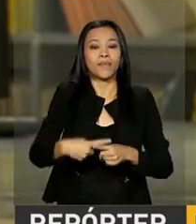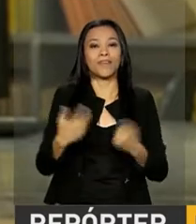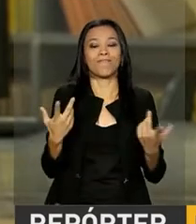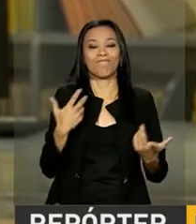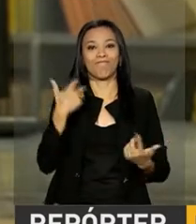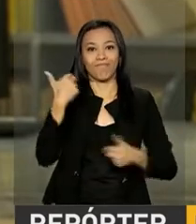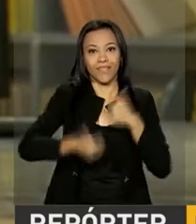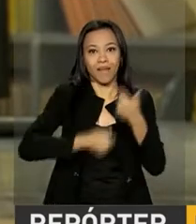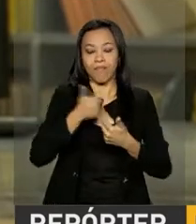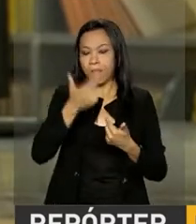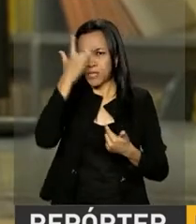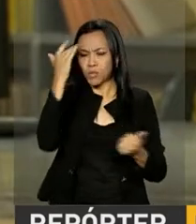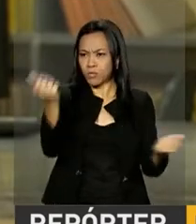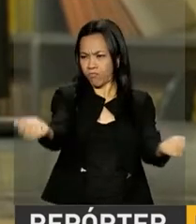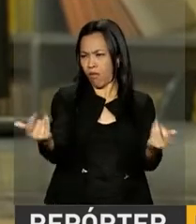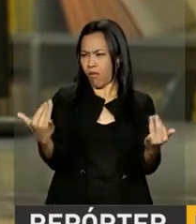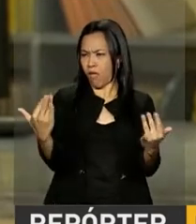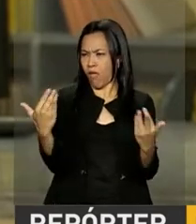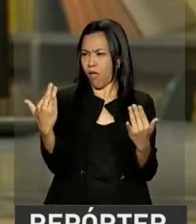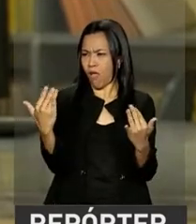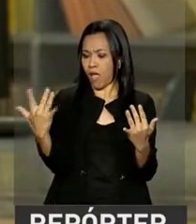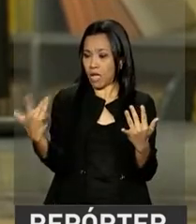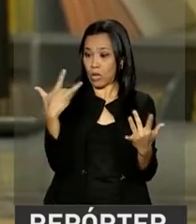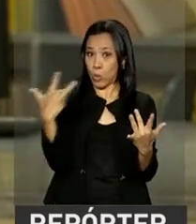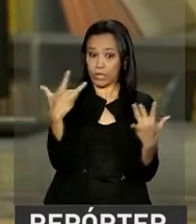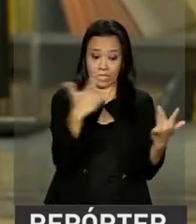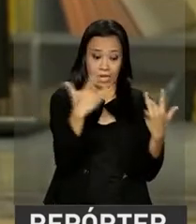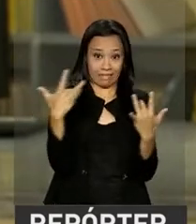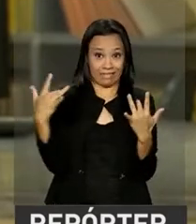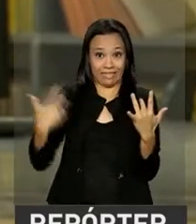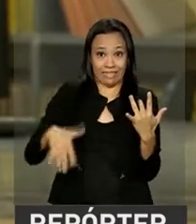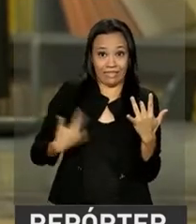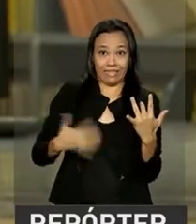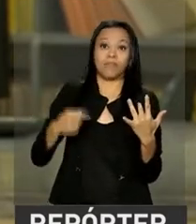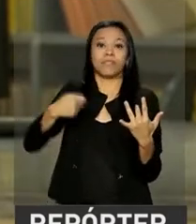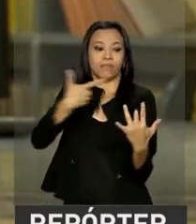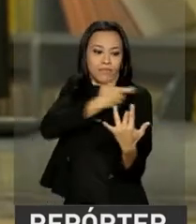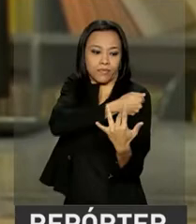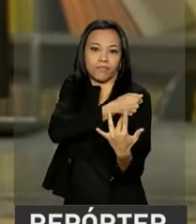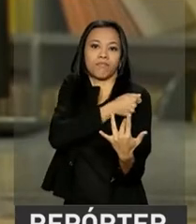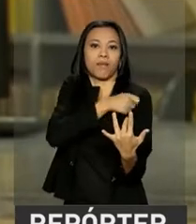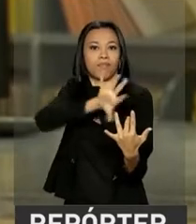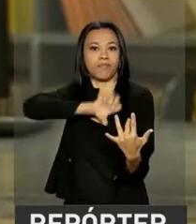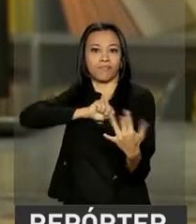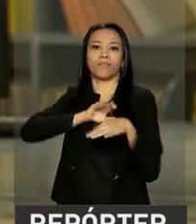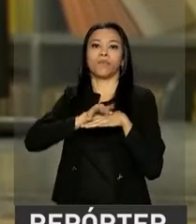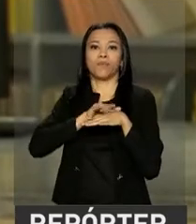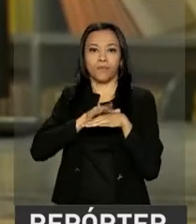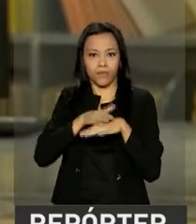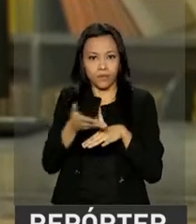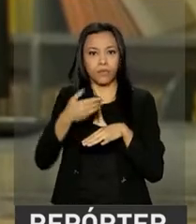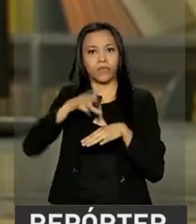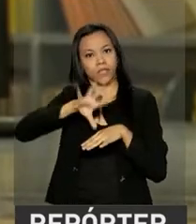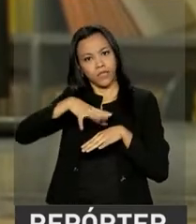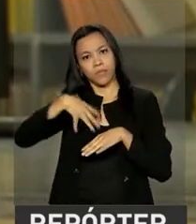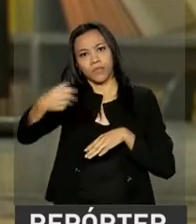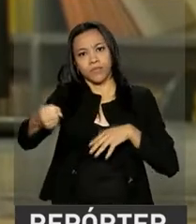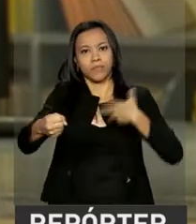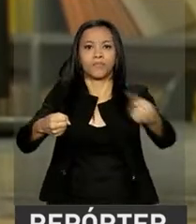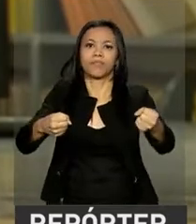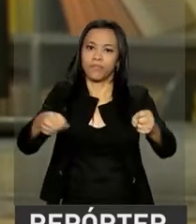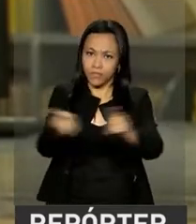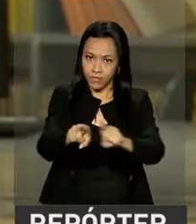grande número de pessoas então pra ele se proteger e também não se infectarem e não transmitir para outras